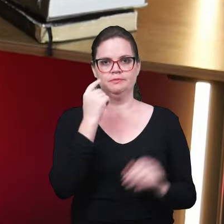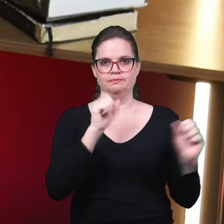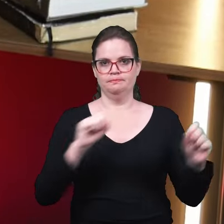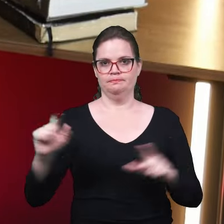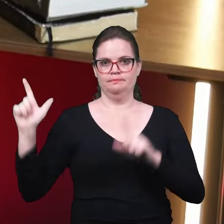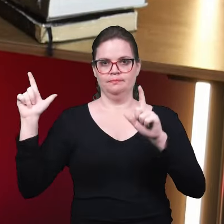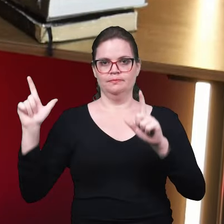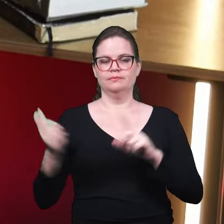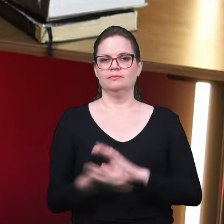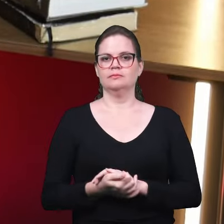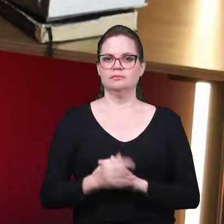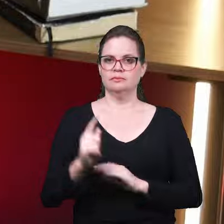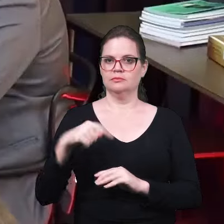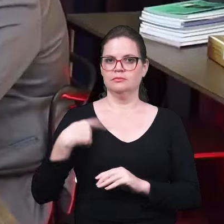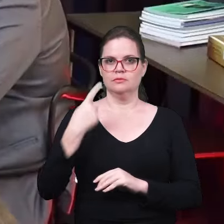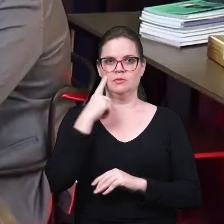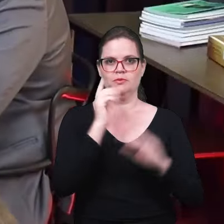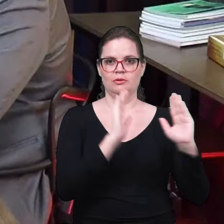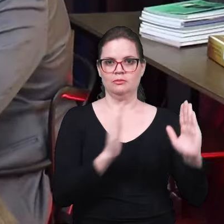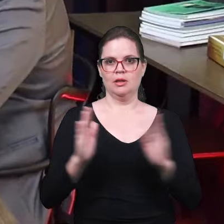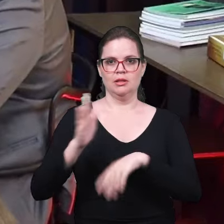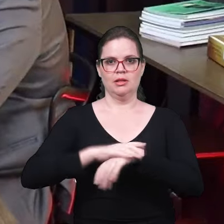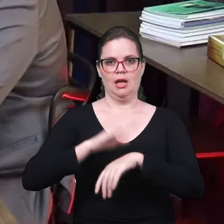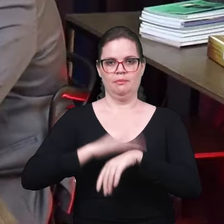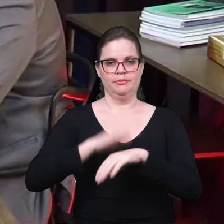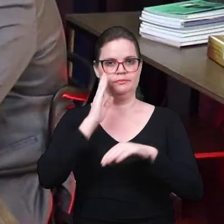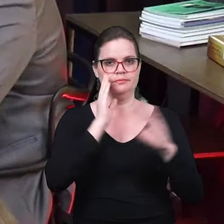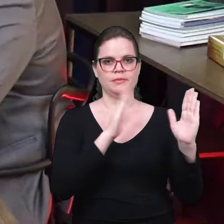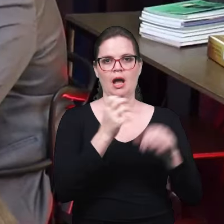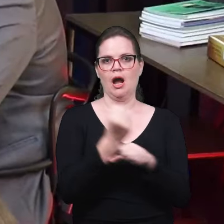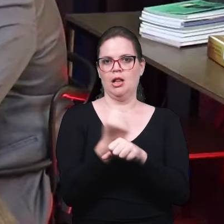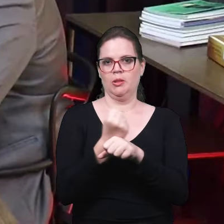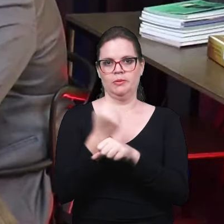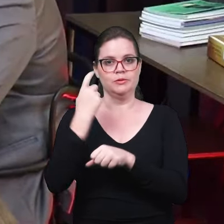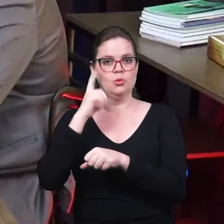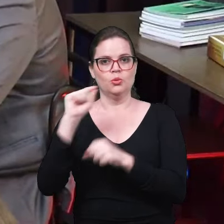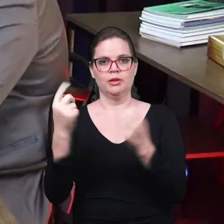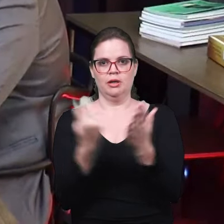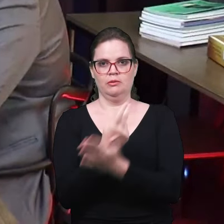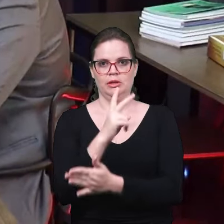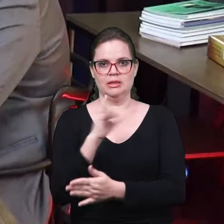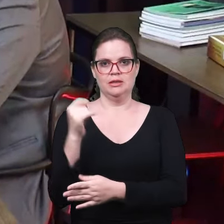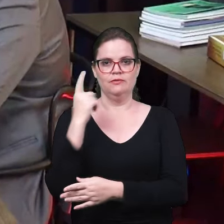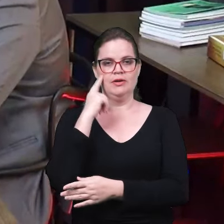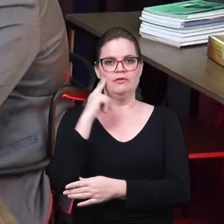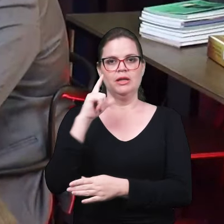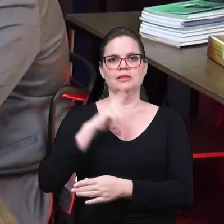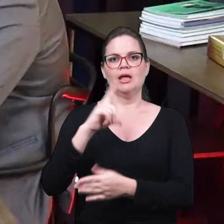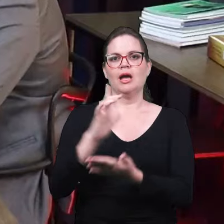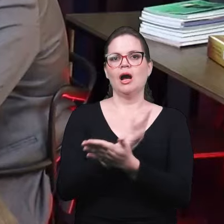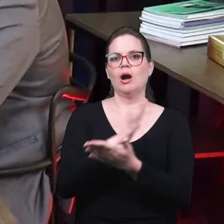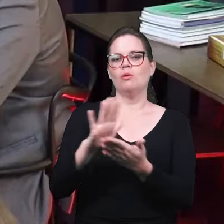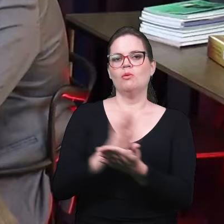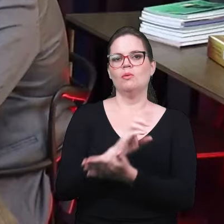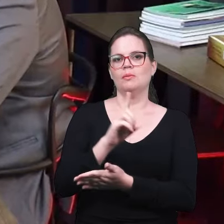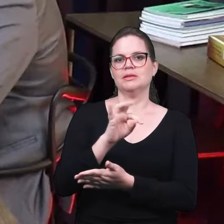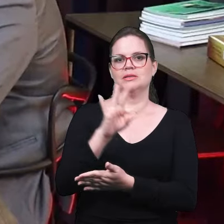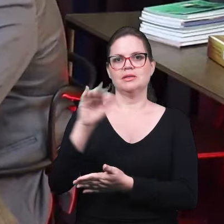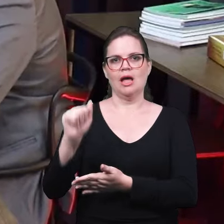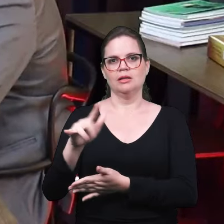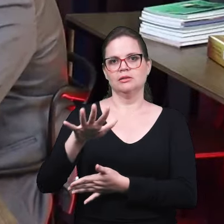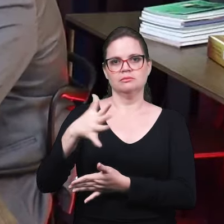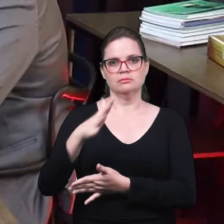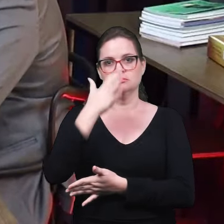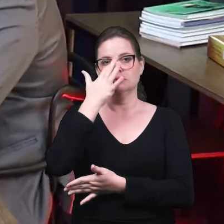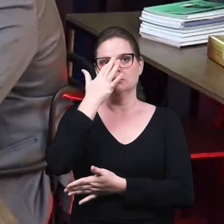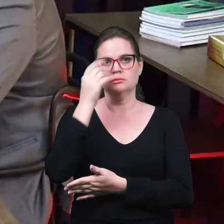para que nós víssemos aqui cronologicamente o que vai acontecer. É interessante que nós vamos ter umas datas ali precisas em